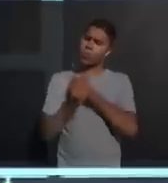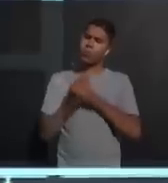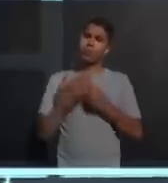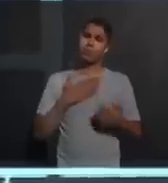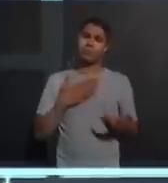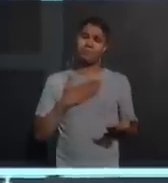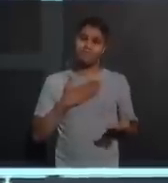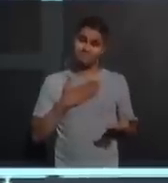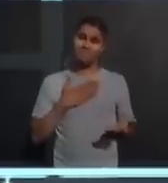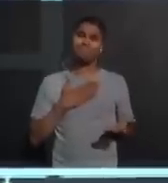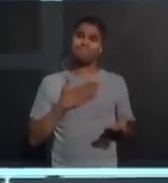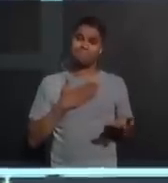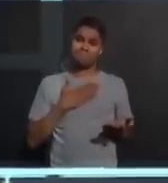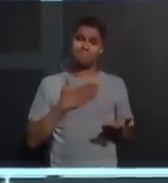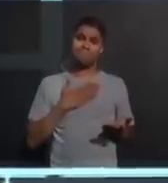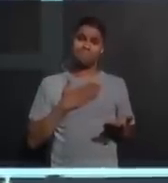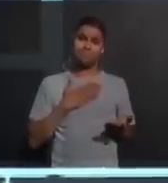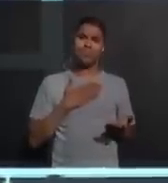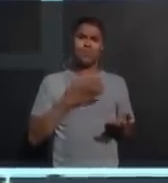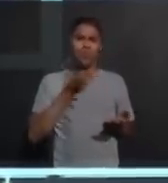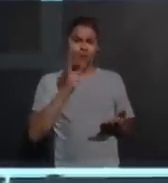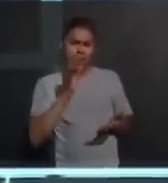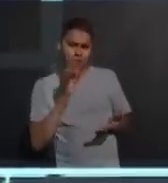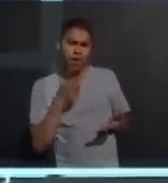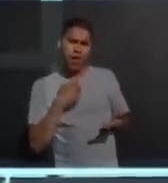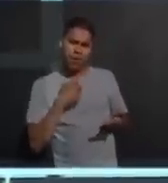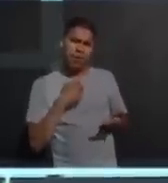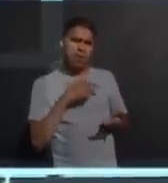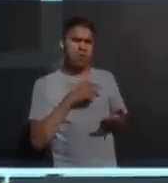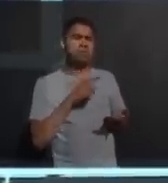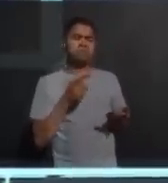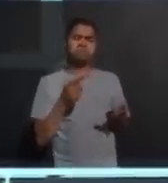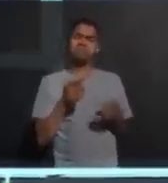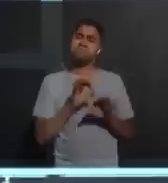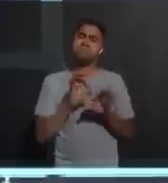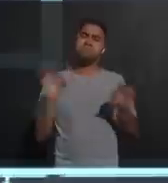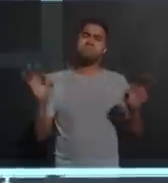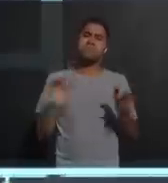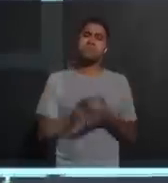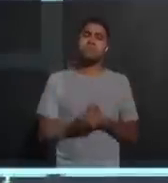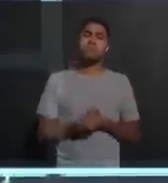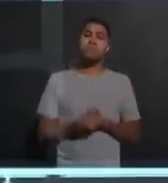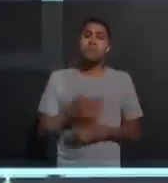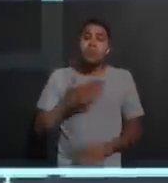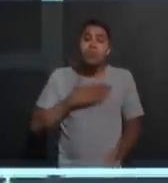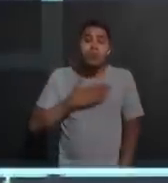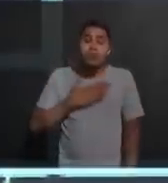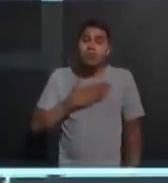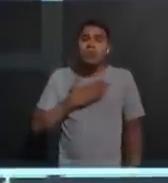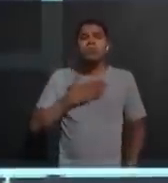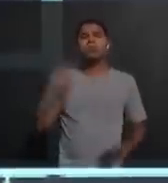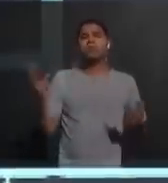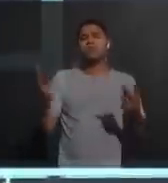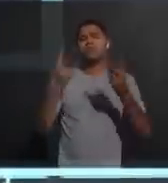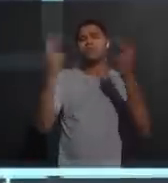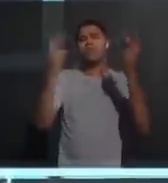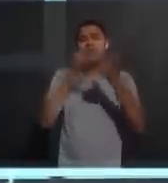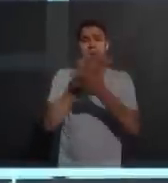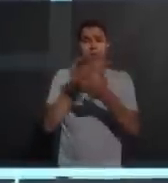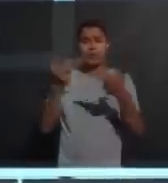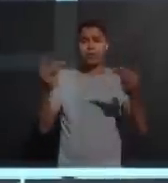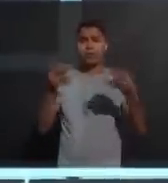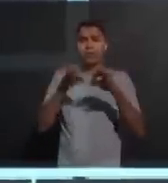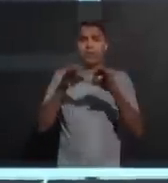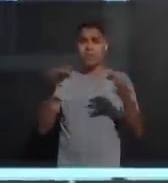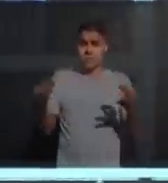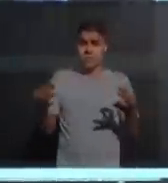cuidar da casa e cuidar e do café daquilo que eu como então isso pra mim tem muito valor às coisas simples e